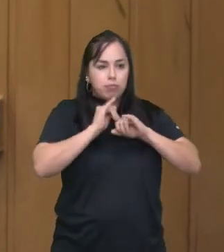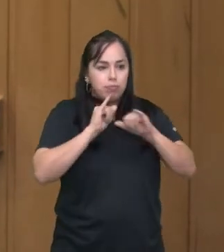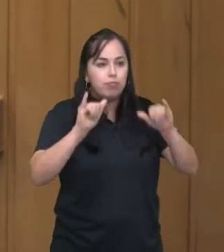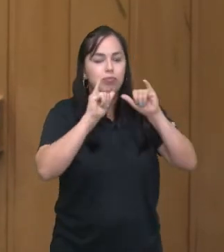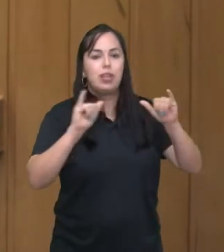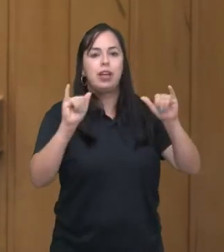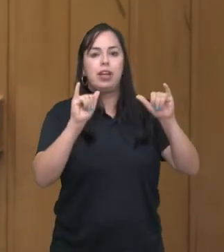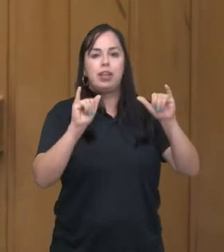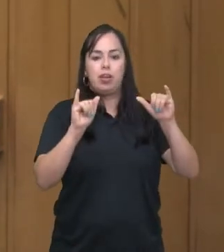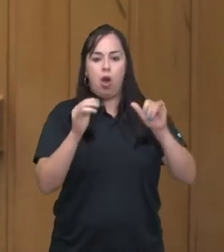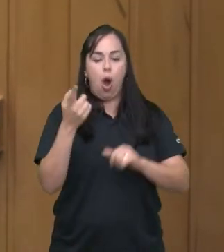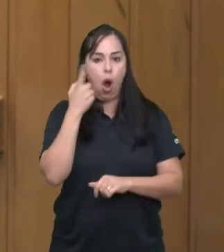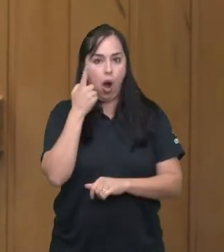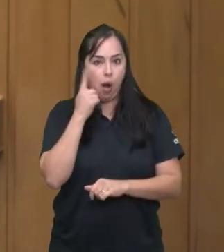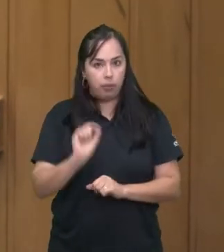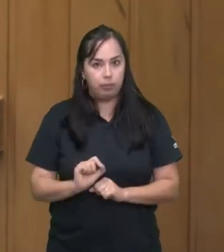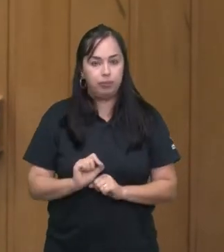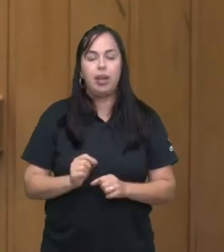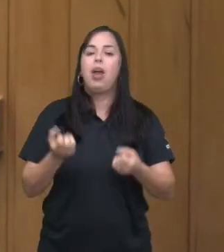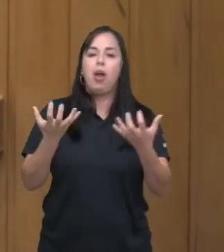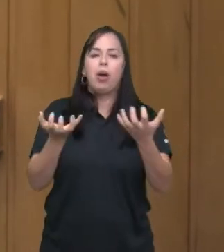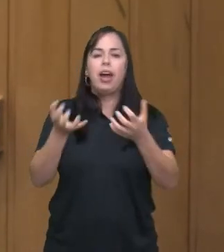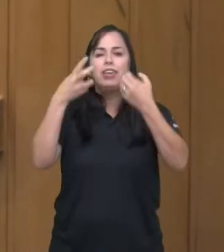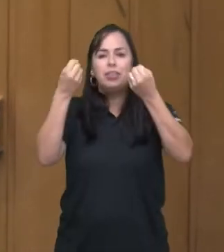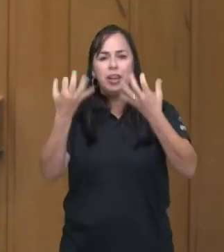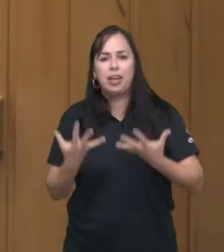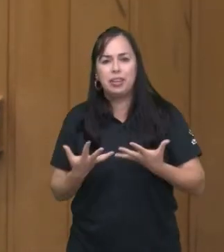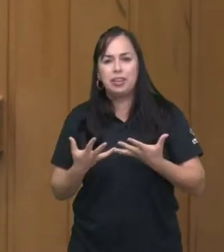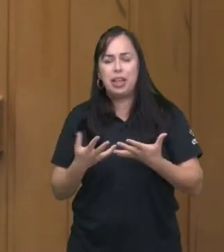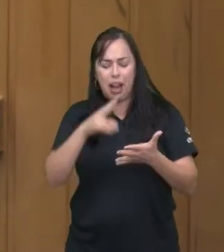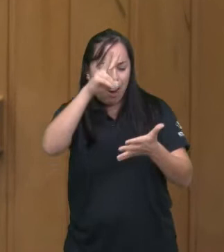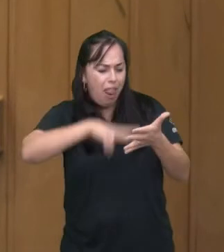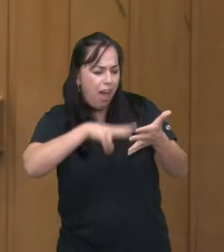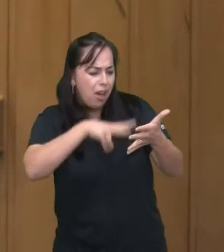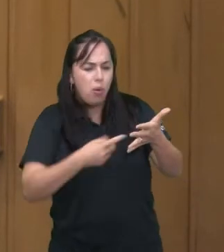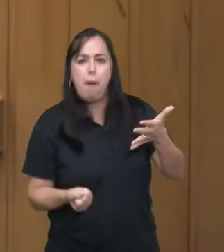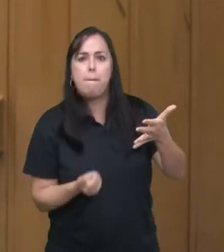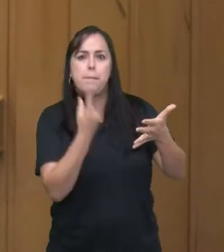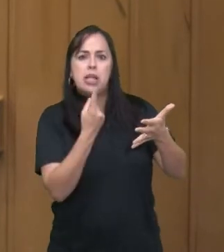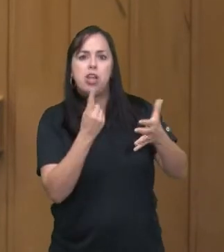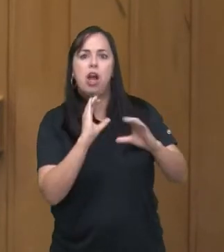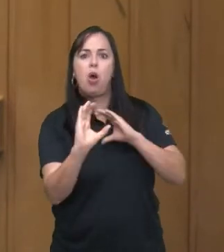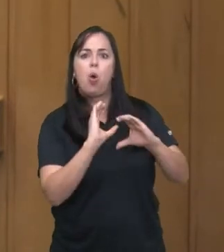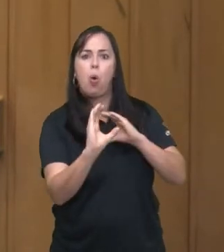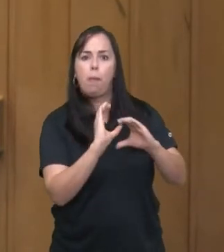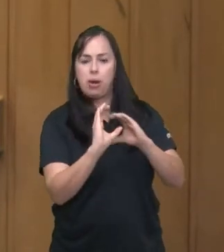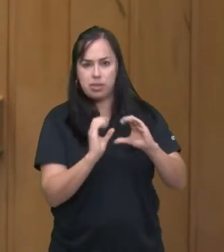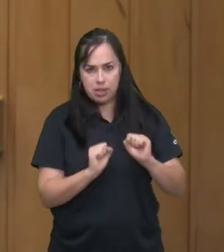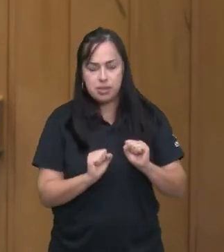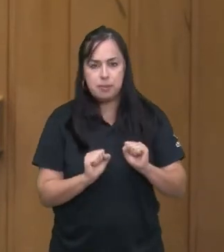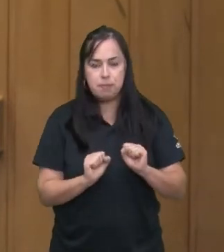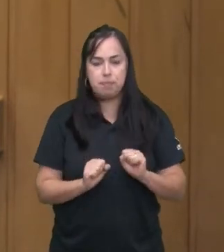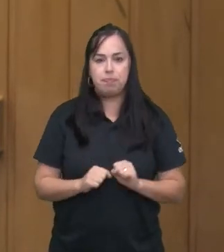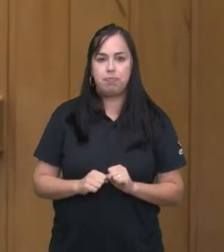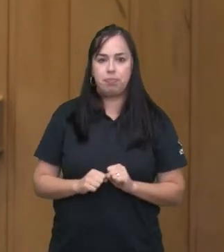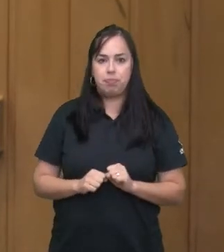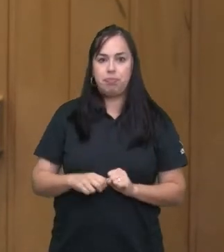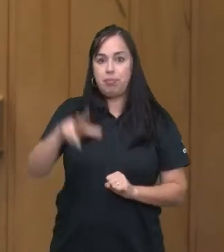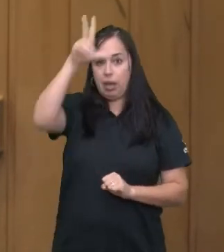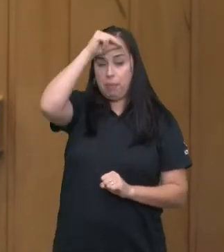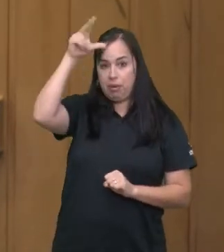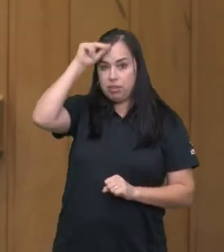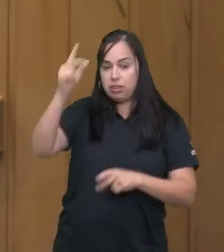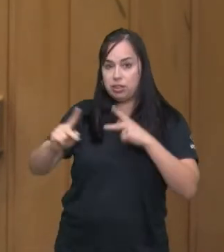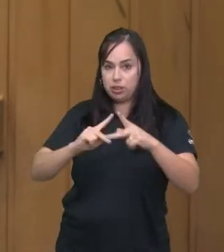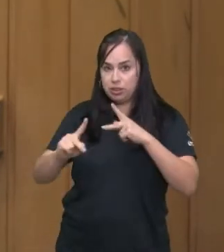escolas. Olha só, eu quero ler aqui o absurdo da comunicação interna que foi mandada pela Prefeitura. A Prefeitura de São José